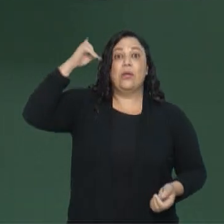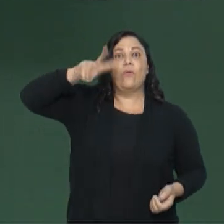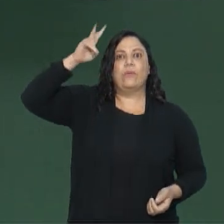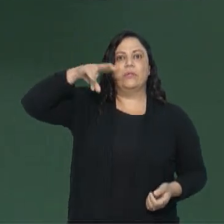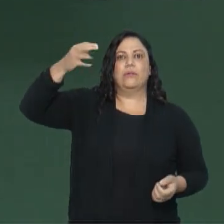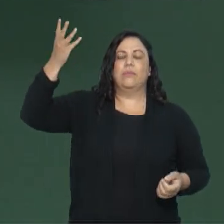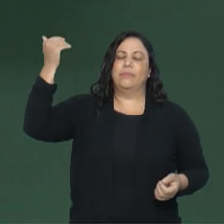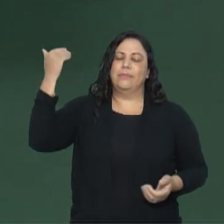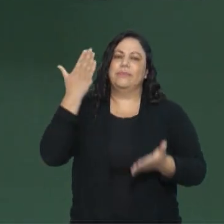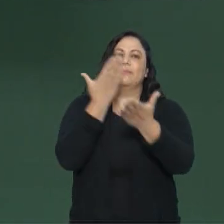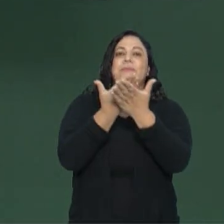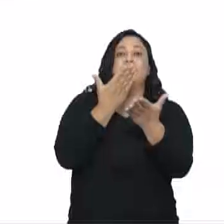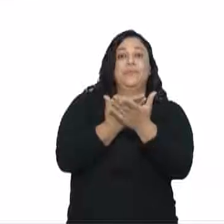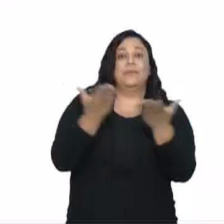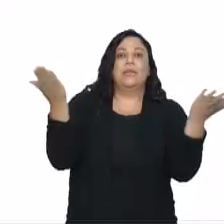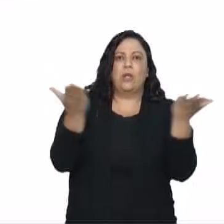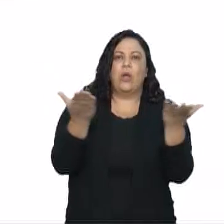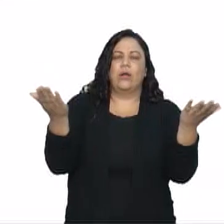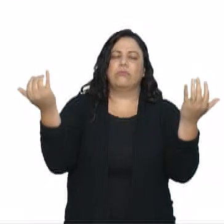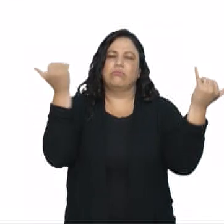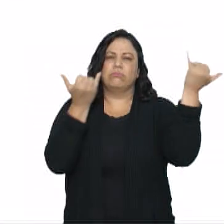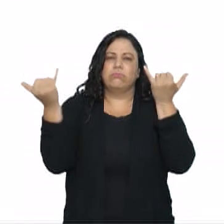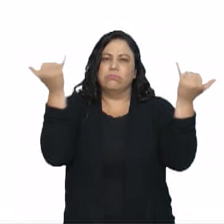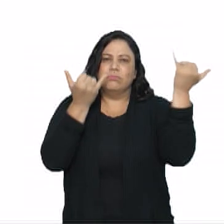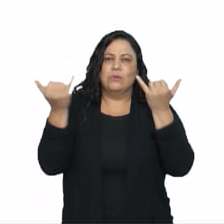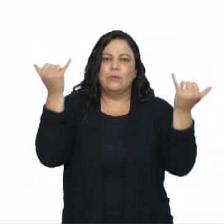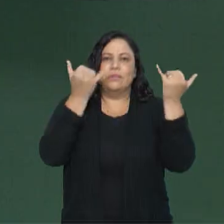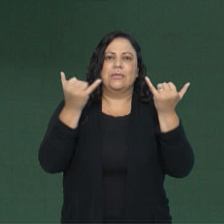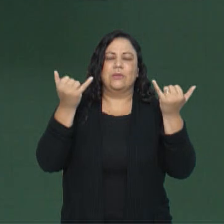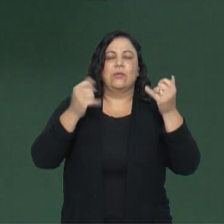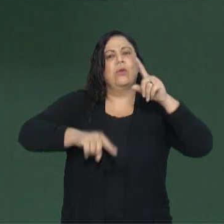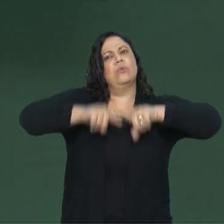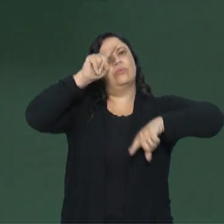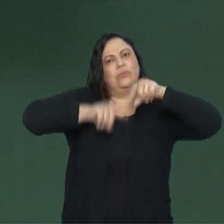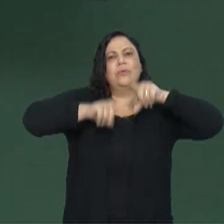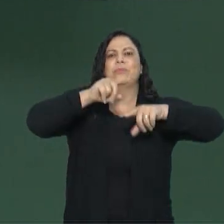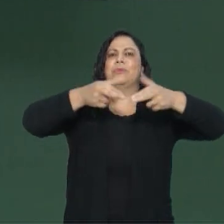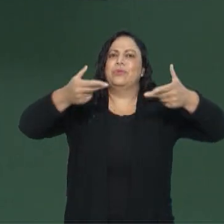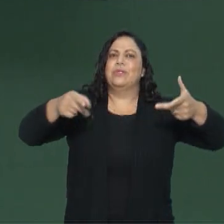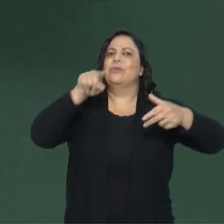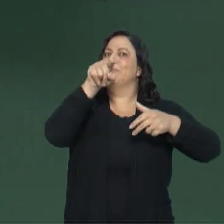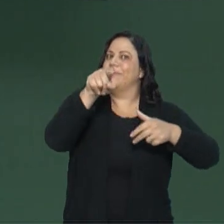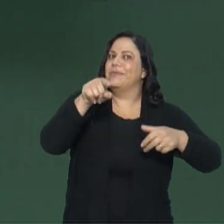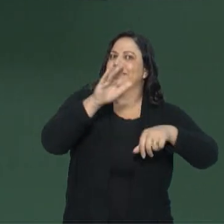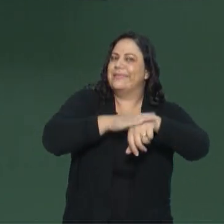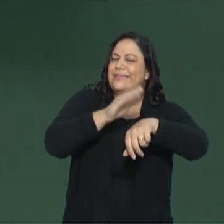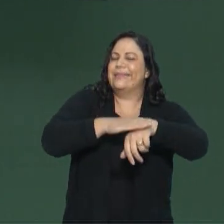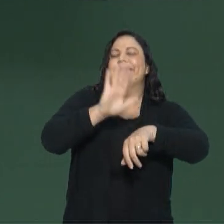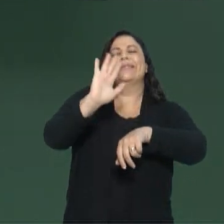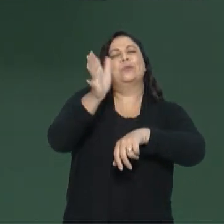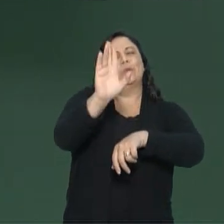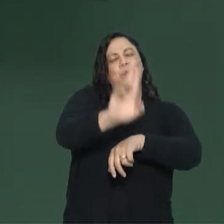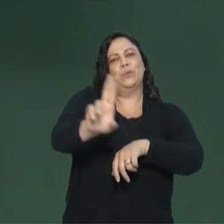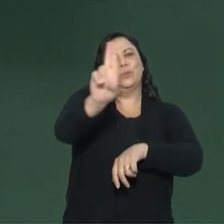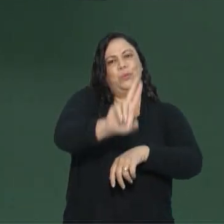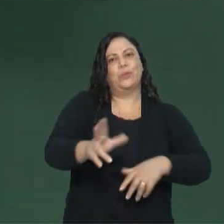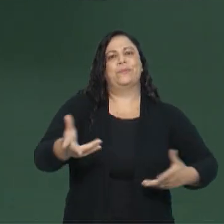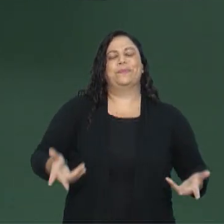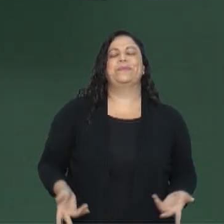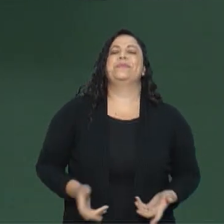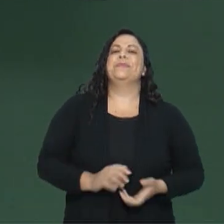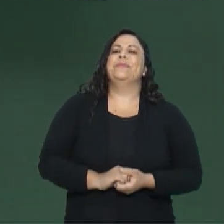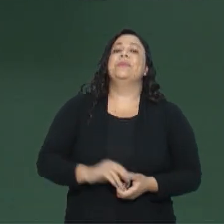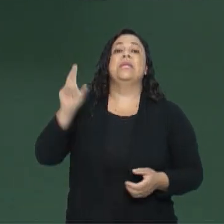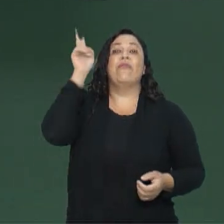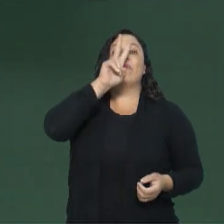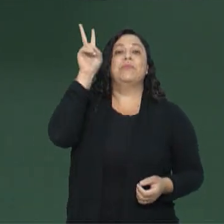essa aula eu trouxe informações e eu trouxe alguns objetos para vocês, que a gente já usou nas aulas anteriores. Então vamos